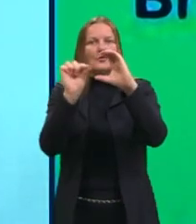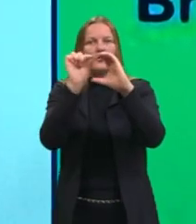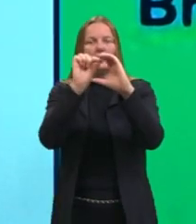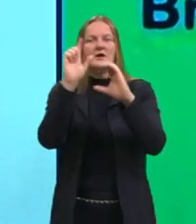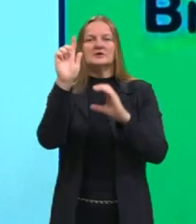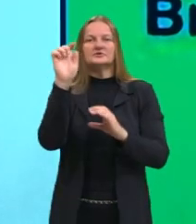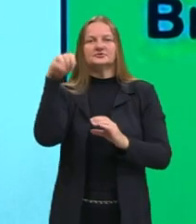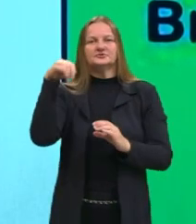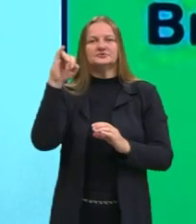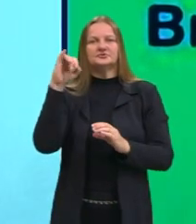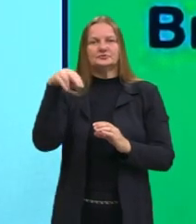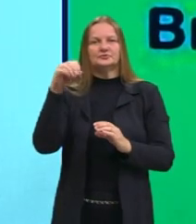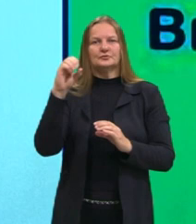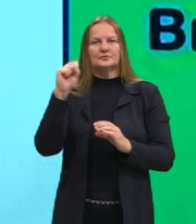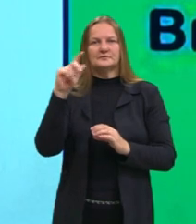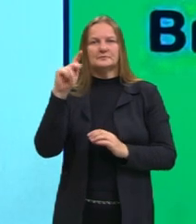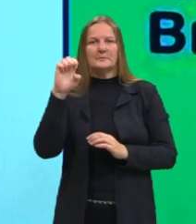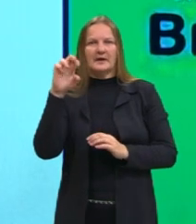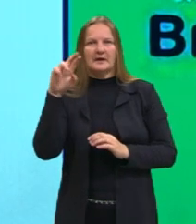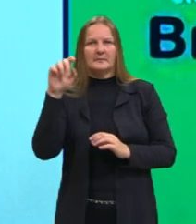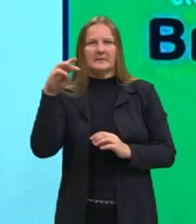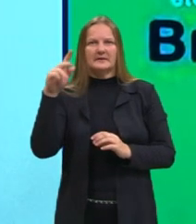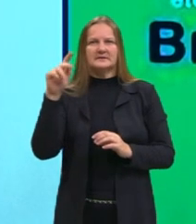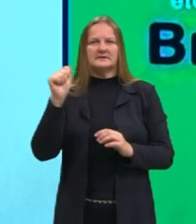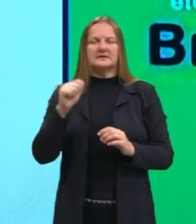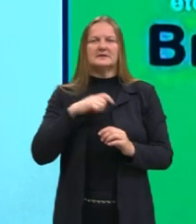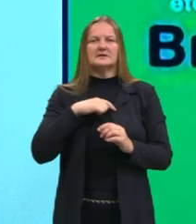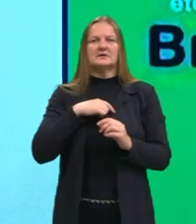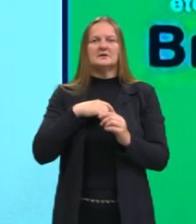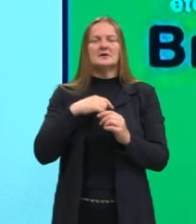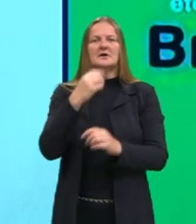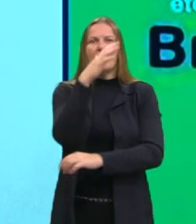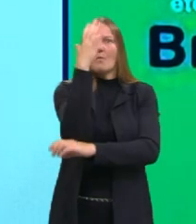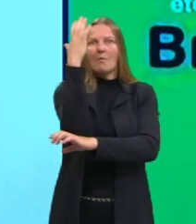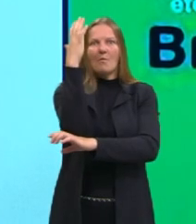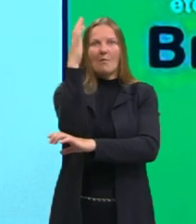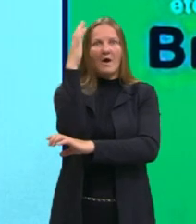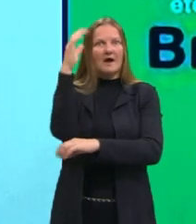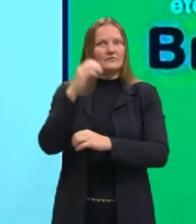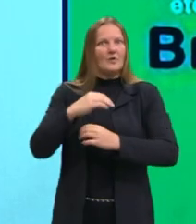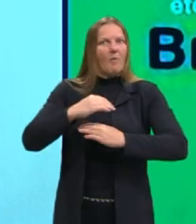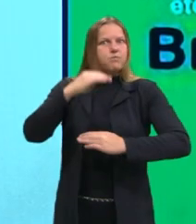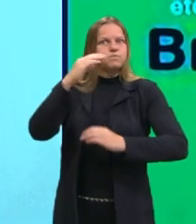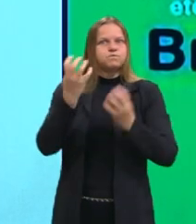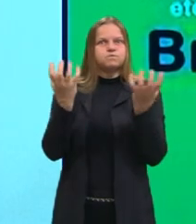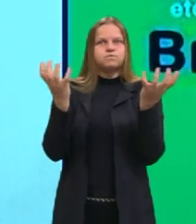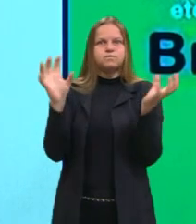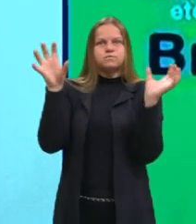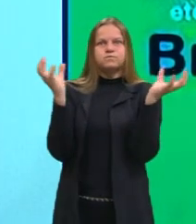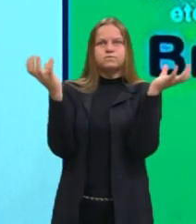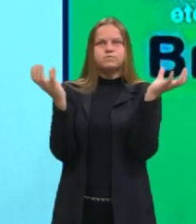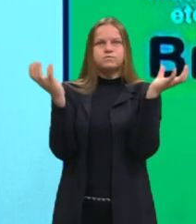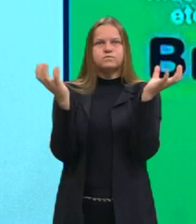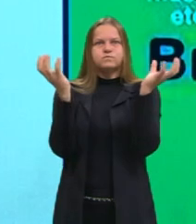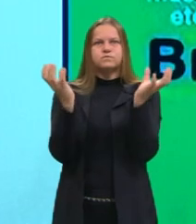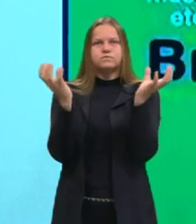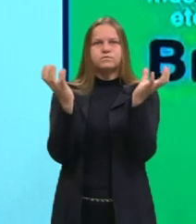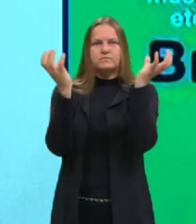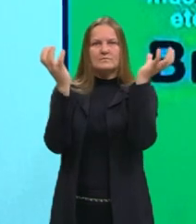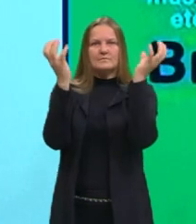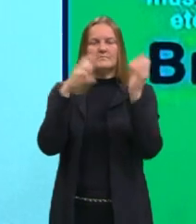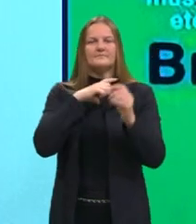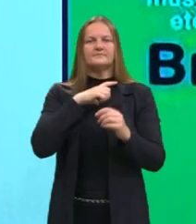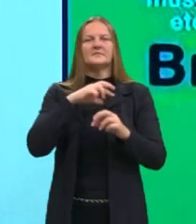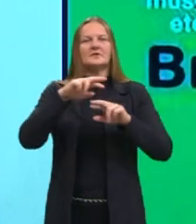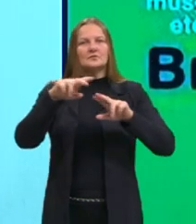tá aqui um exemplo de gimnospermas Pinheiros Araucárias né Principalmente cipestre sicoe a